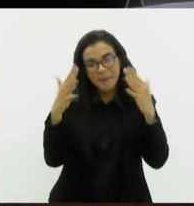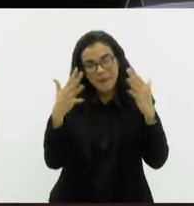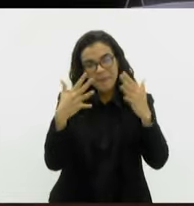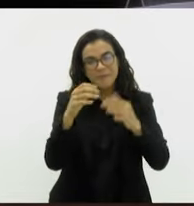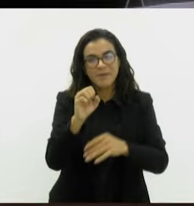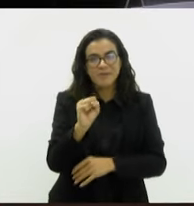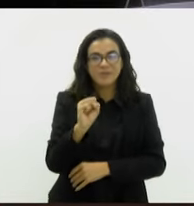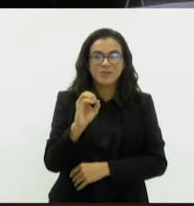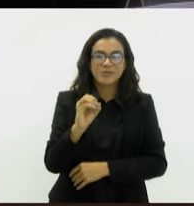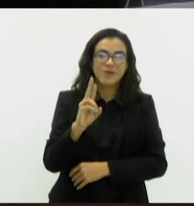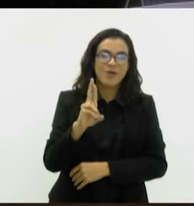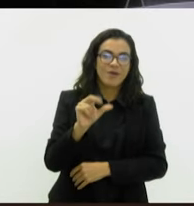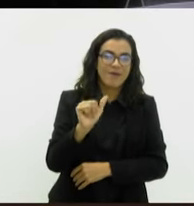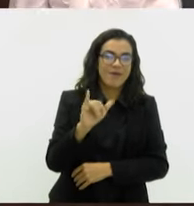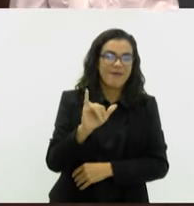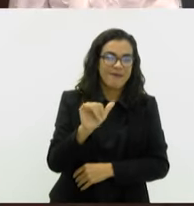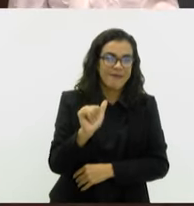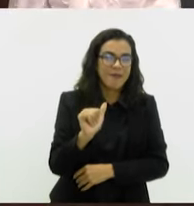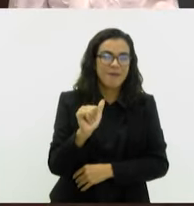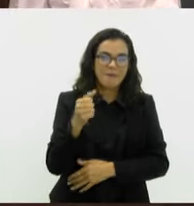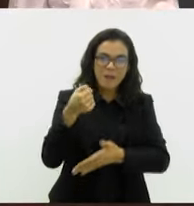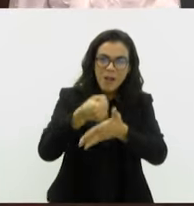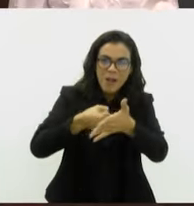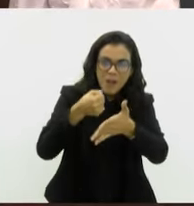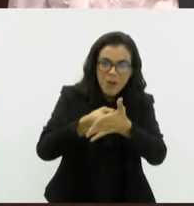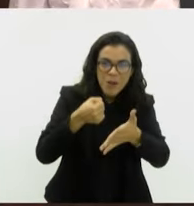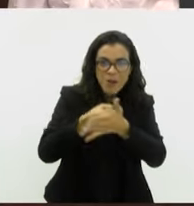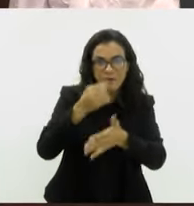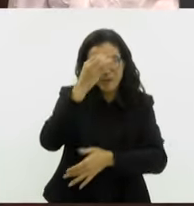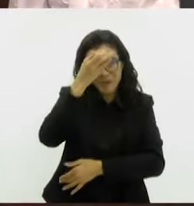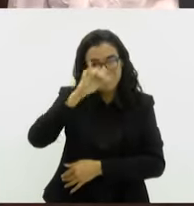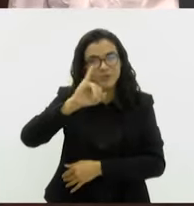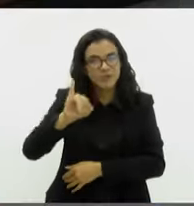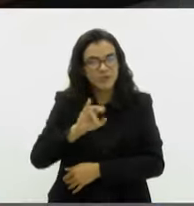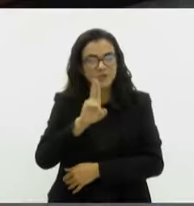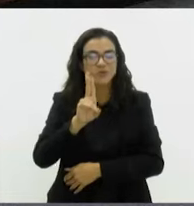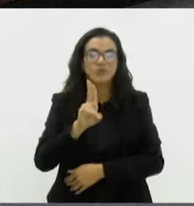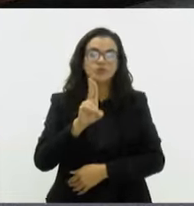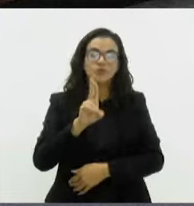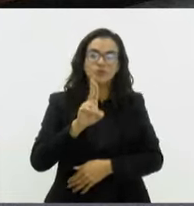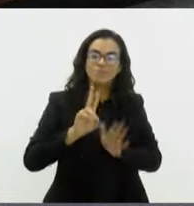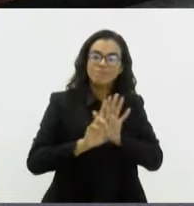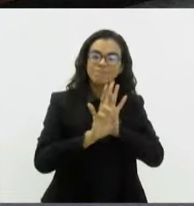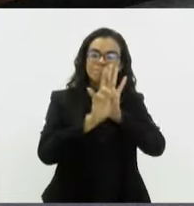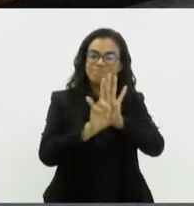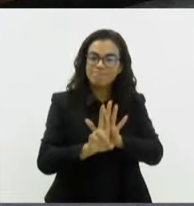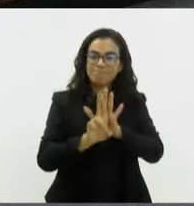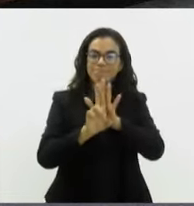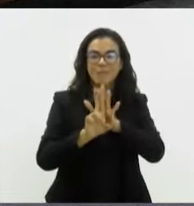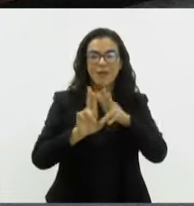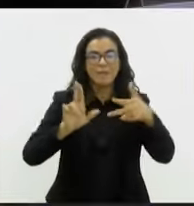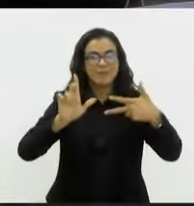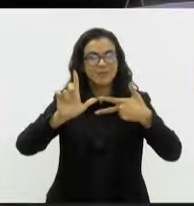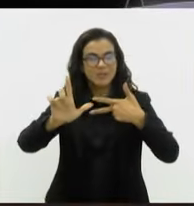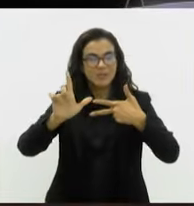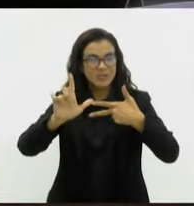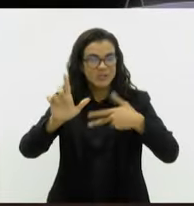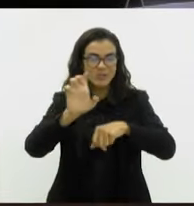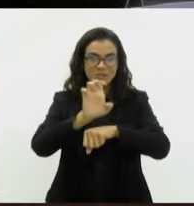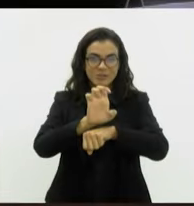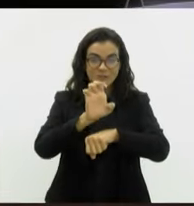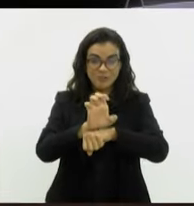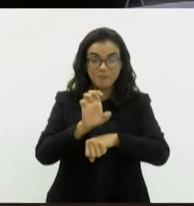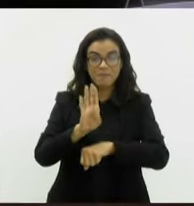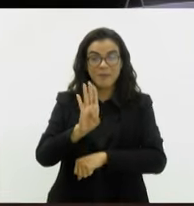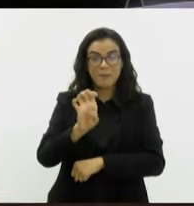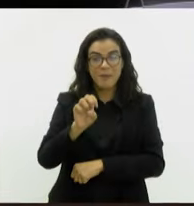Soraia pela pela luta tiju aqui representando o legislativo Estadual a Benedita da